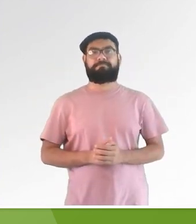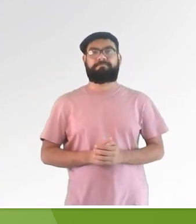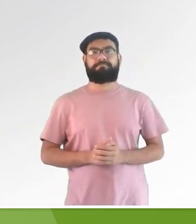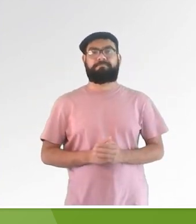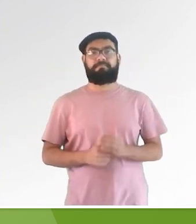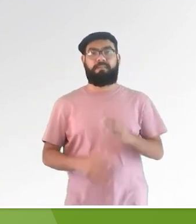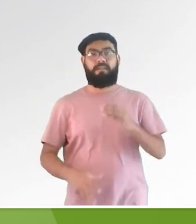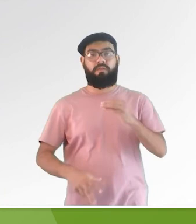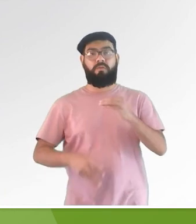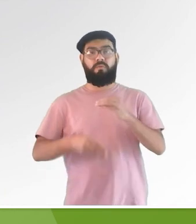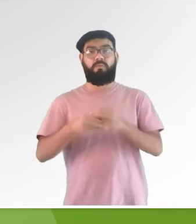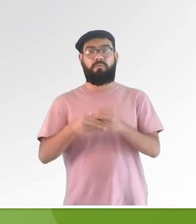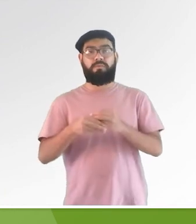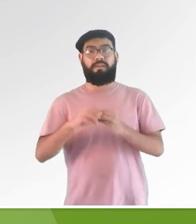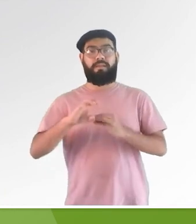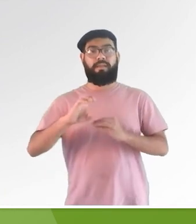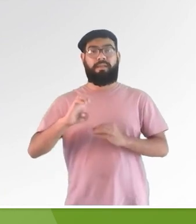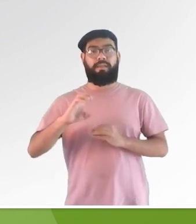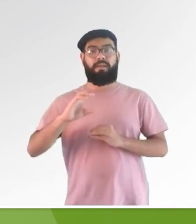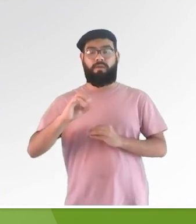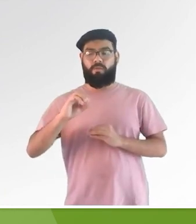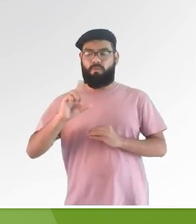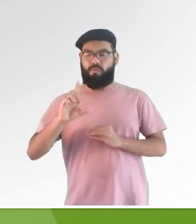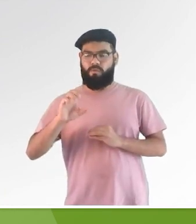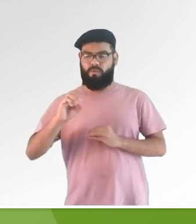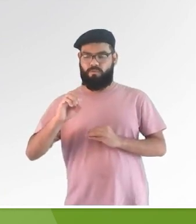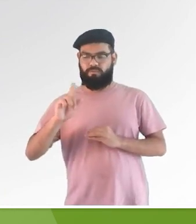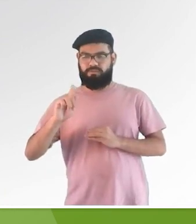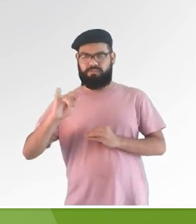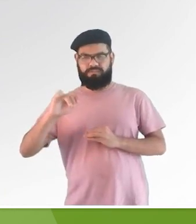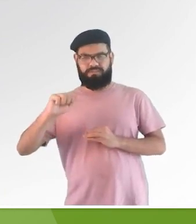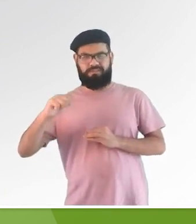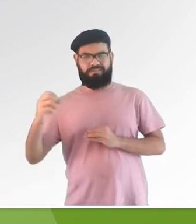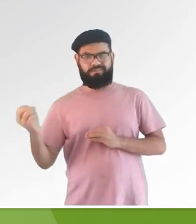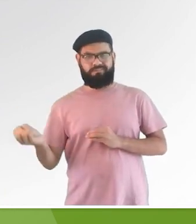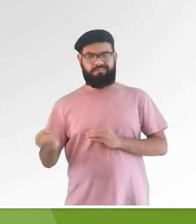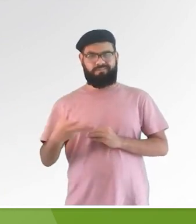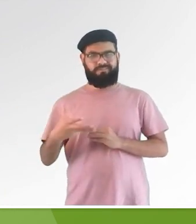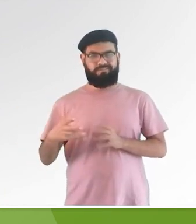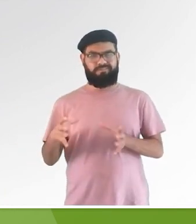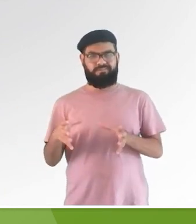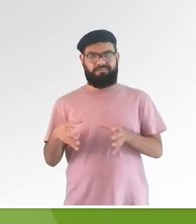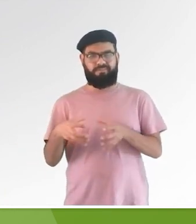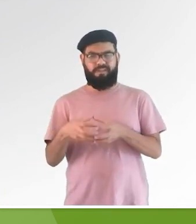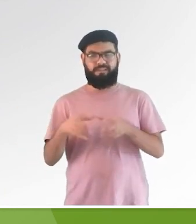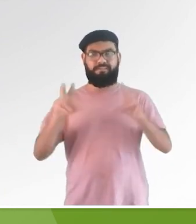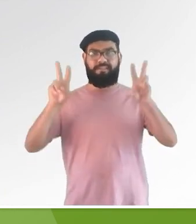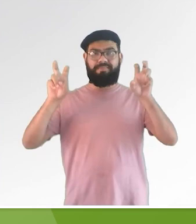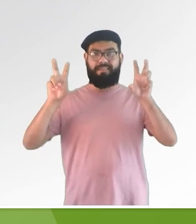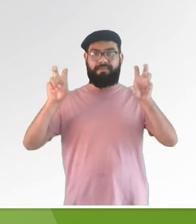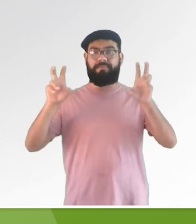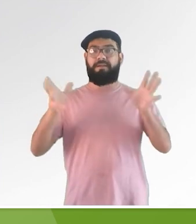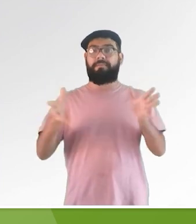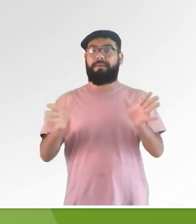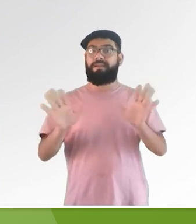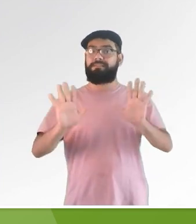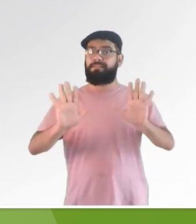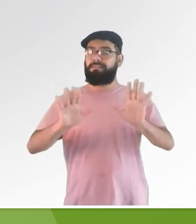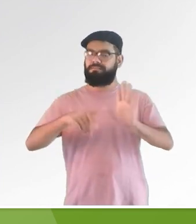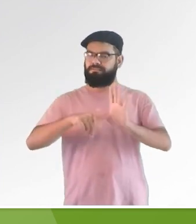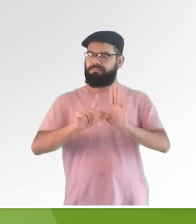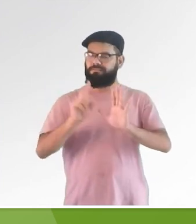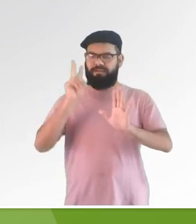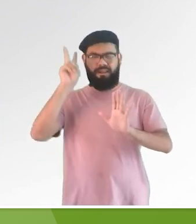né, a ecologia e diversos outros temas que estão ali relacionados, nós vamos revisar alguns dos conceitos que aprendemos